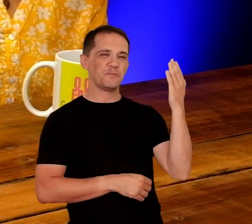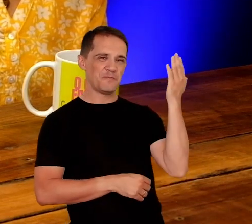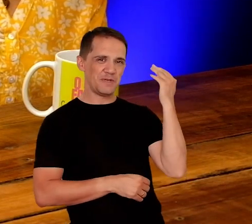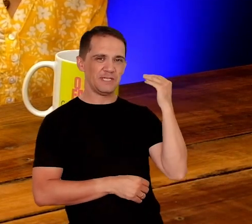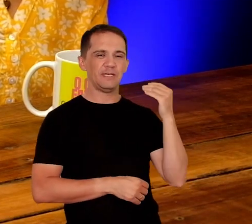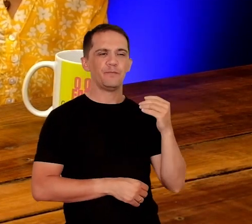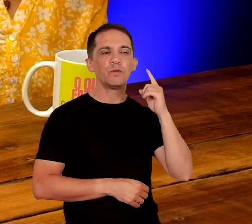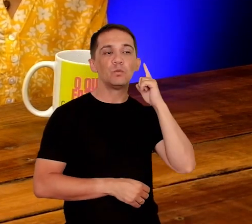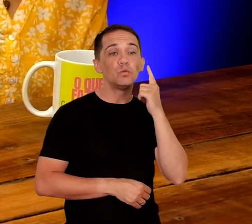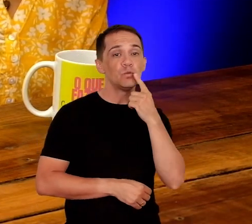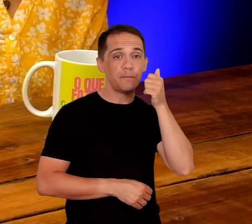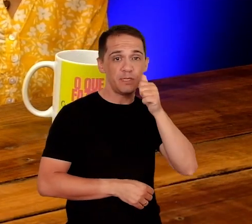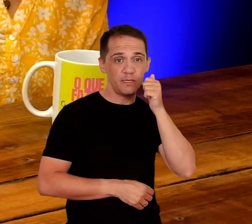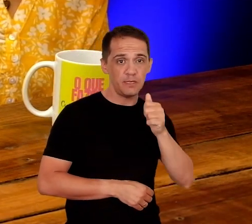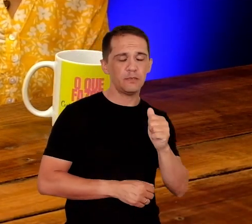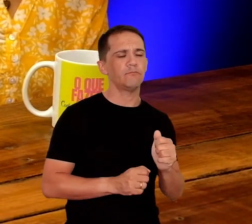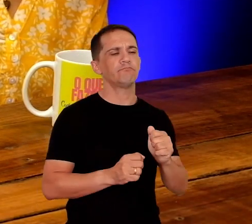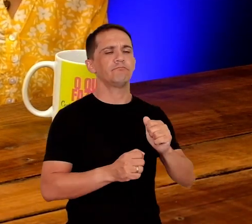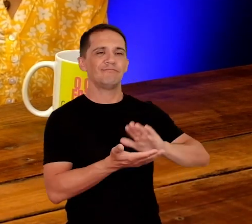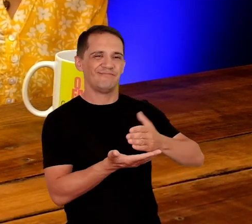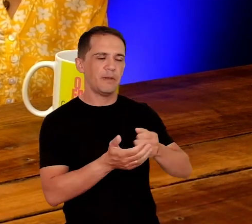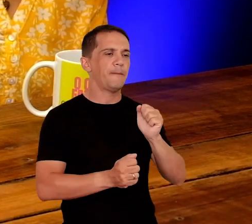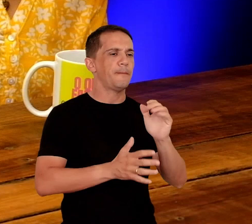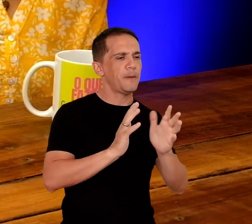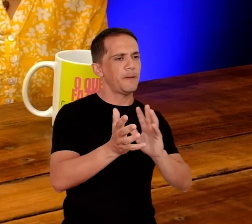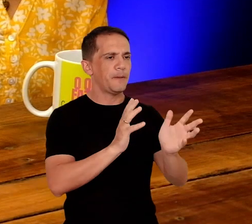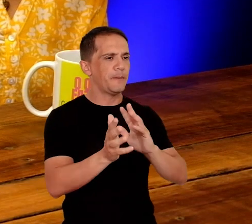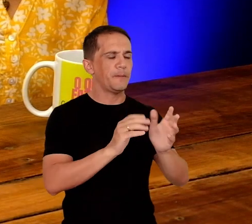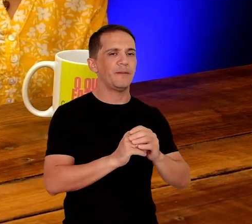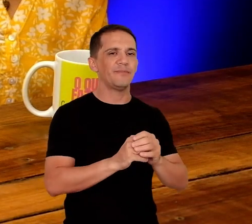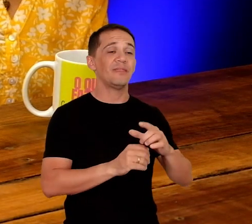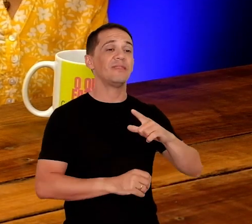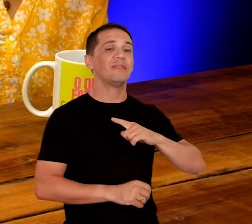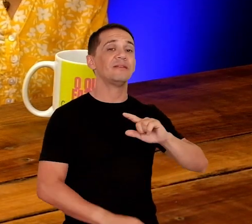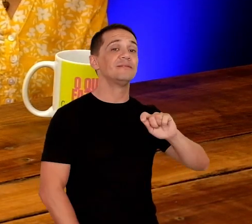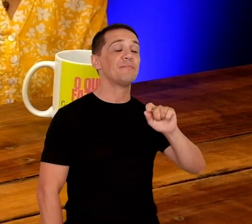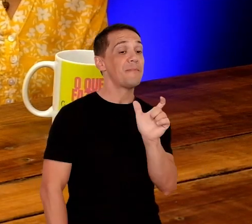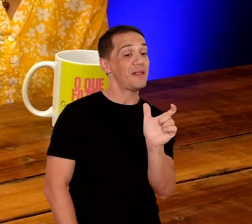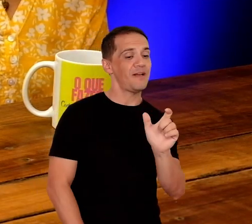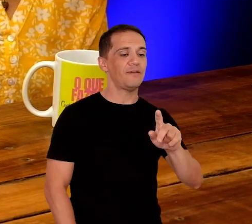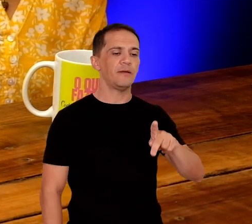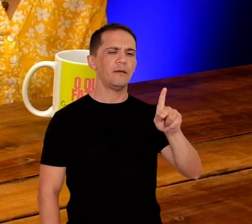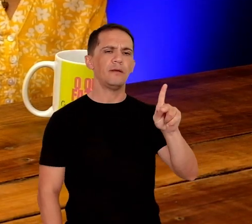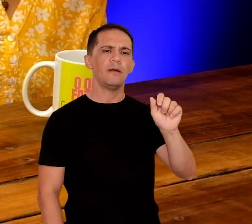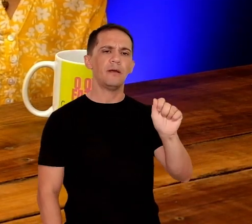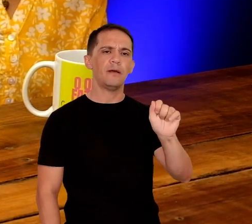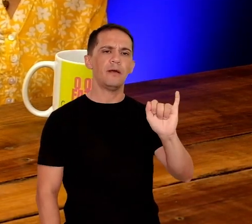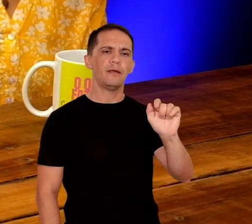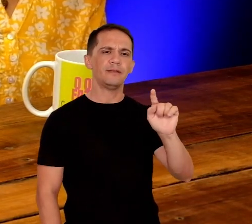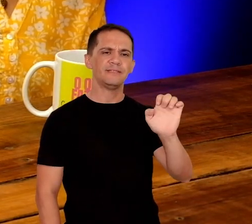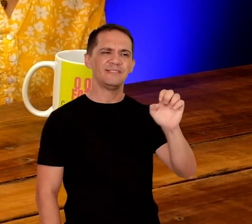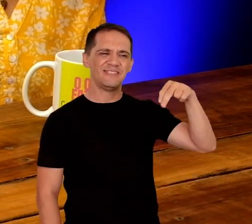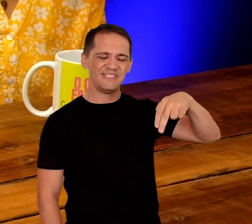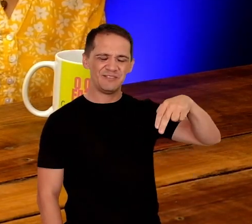UX, principalmente, né? Então, esses dias estava traduzindo para uma surda, interpretando para uma surda, e tinha um sinal